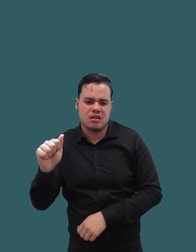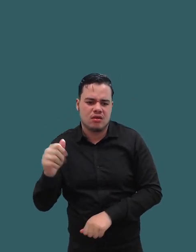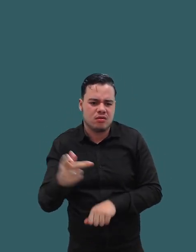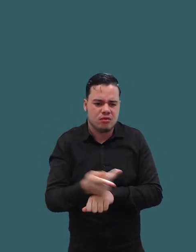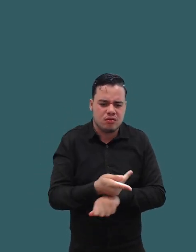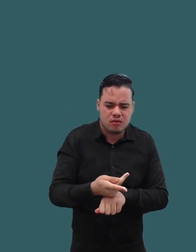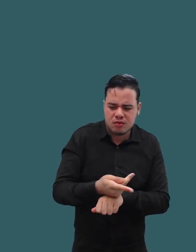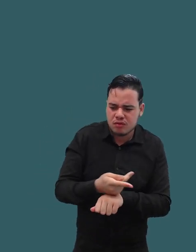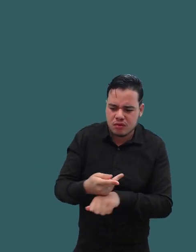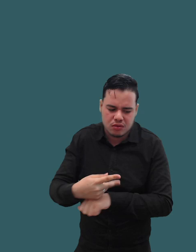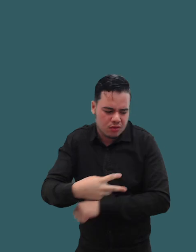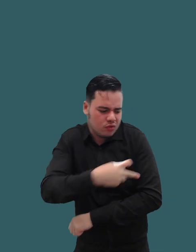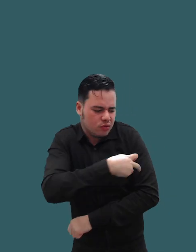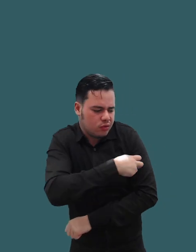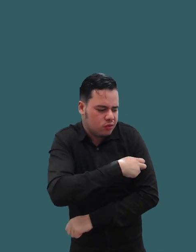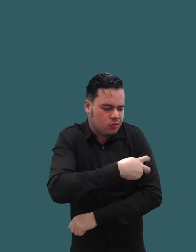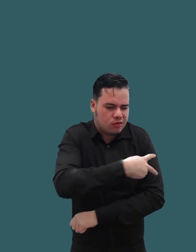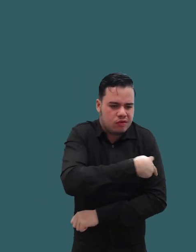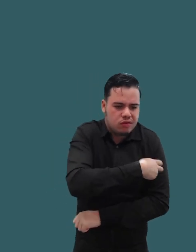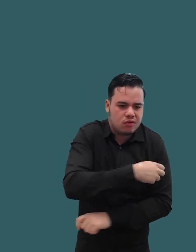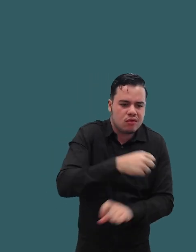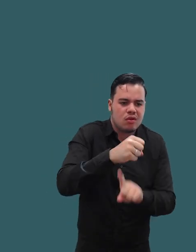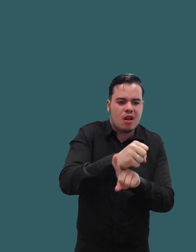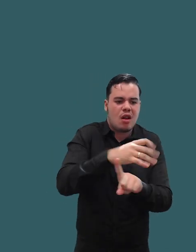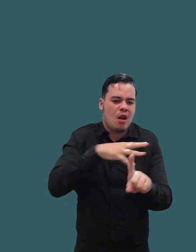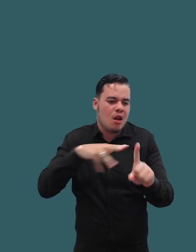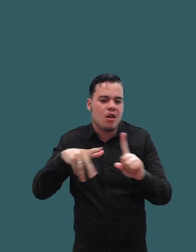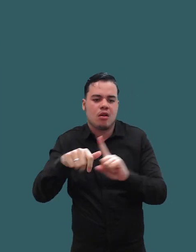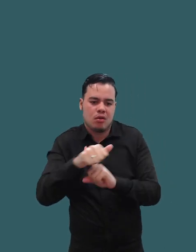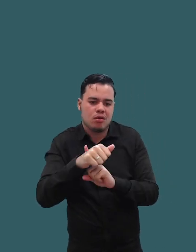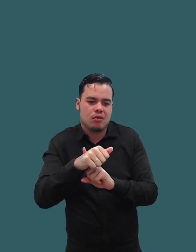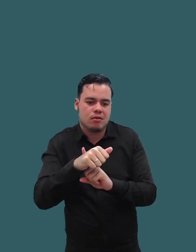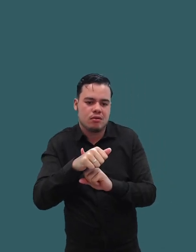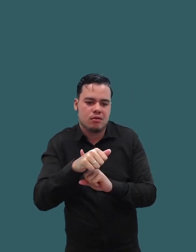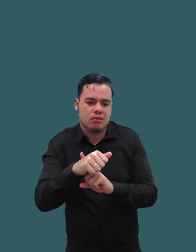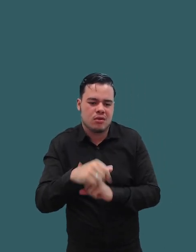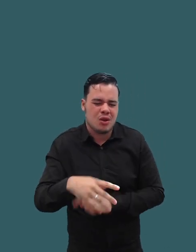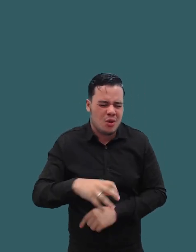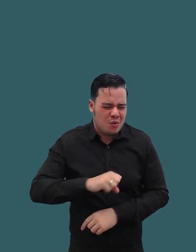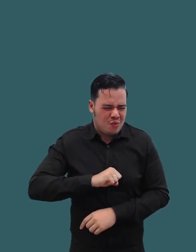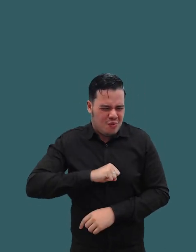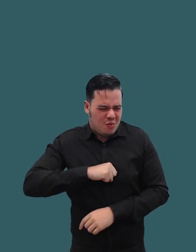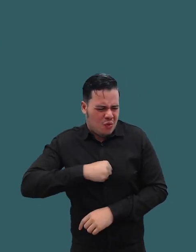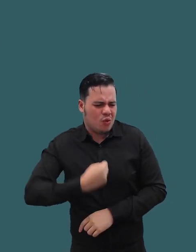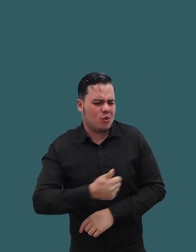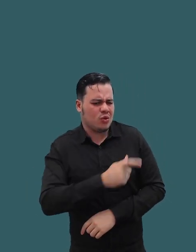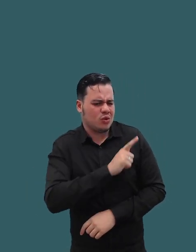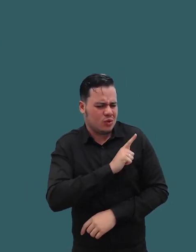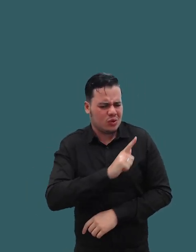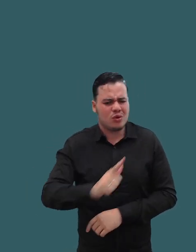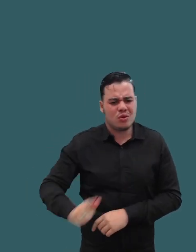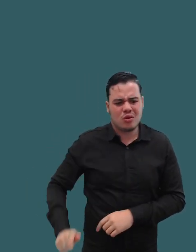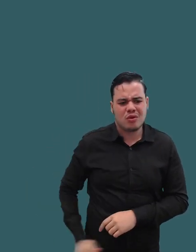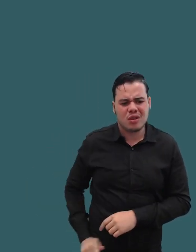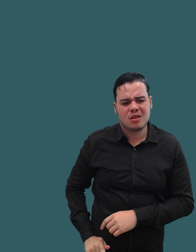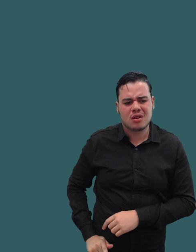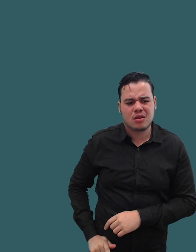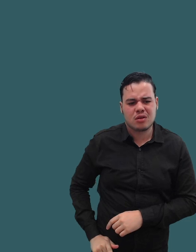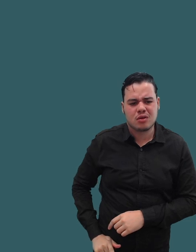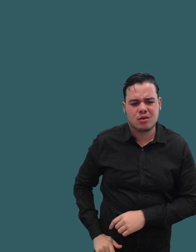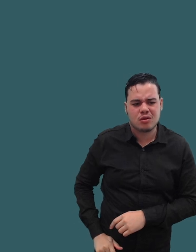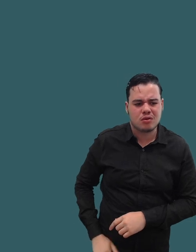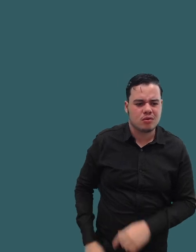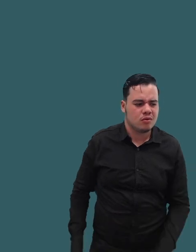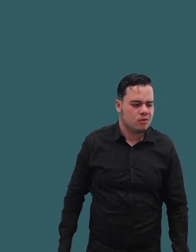com o Rodolfo Teófilo porque a vacina estava salvando as vidas. Então, o governador anunciou que todos